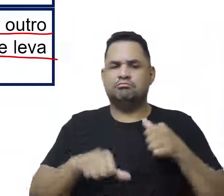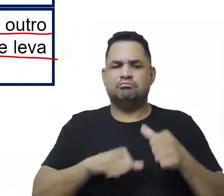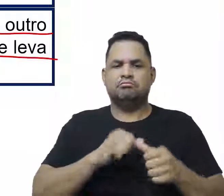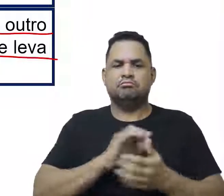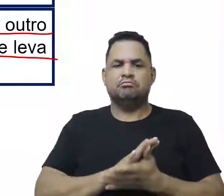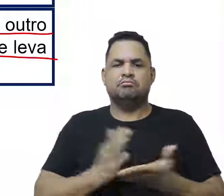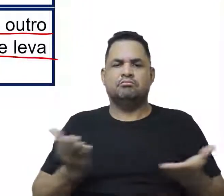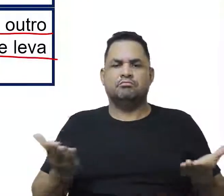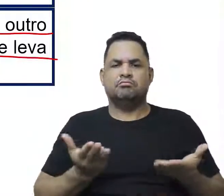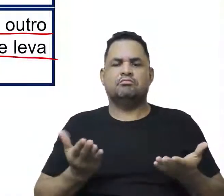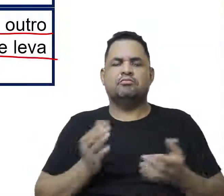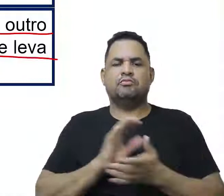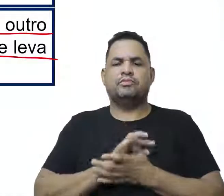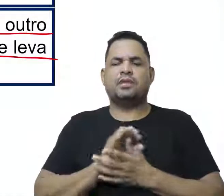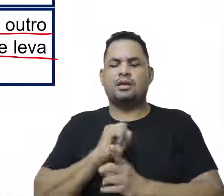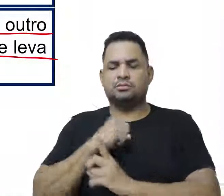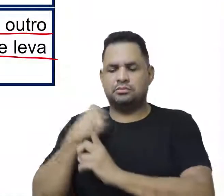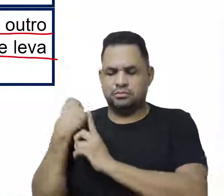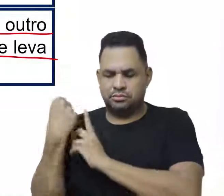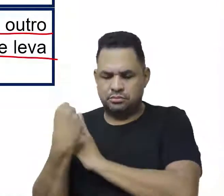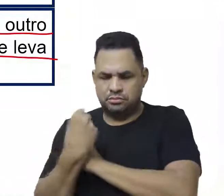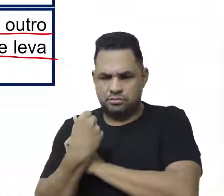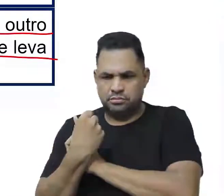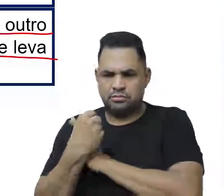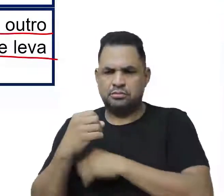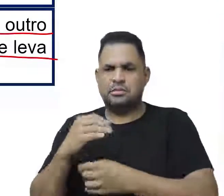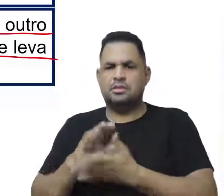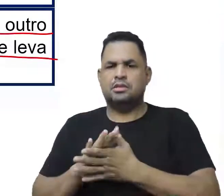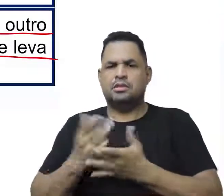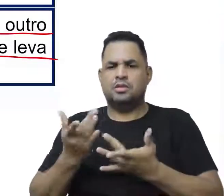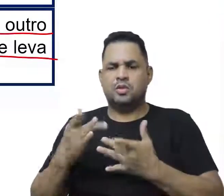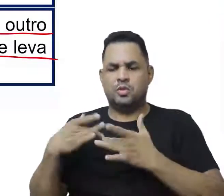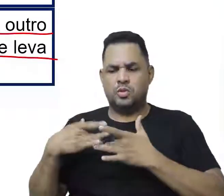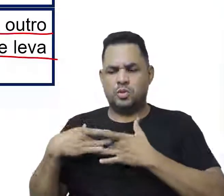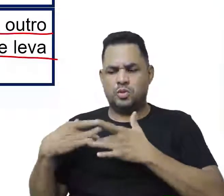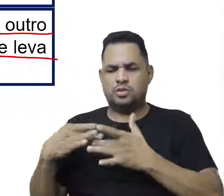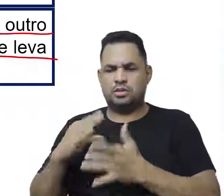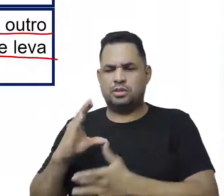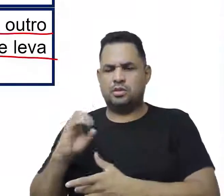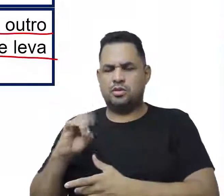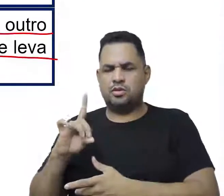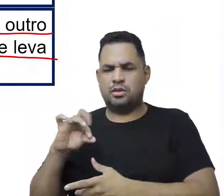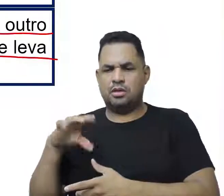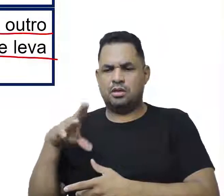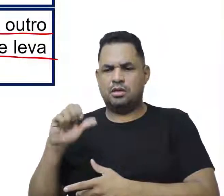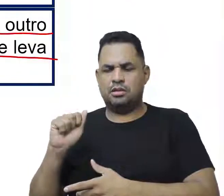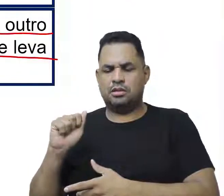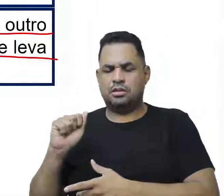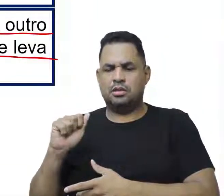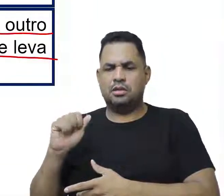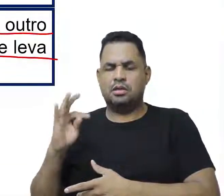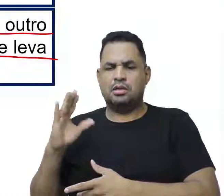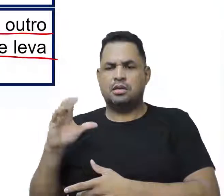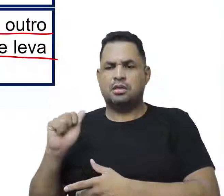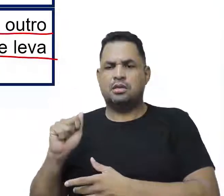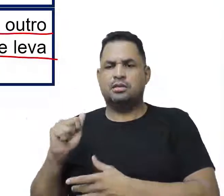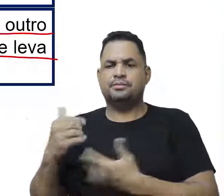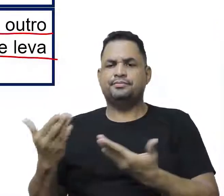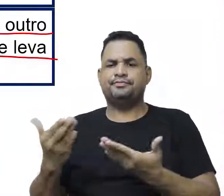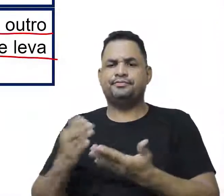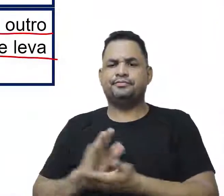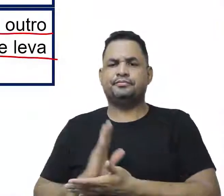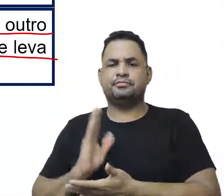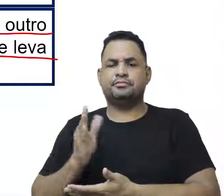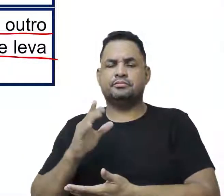agora numa sociedade onde a solidariedade ela é orgânica já é ali